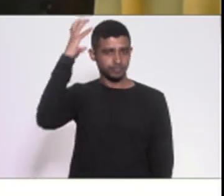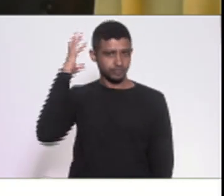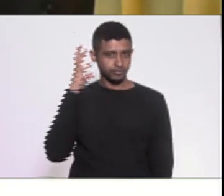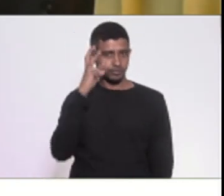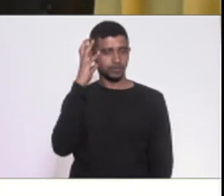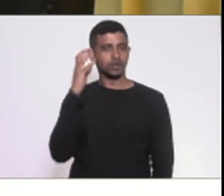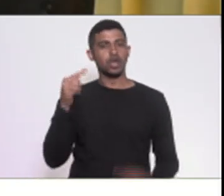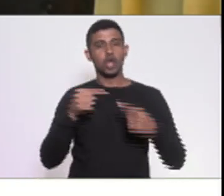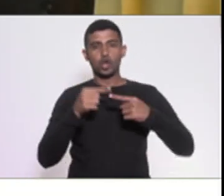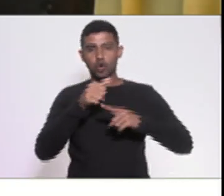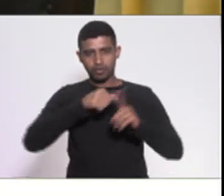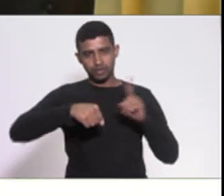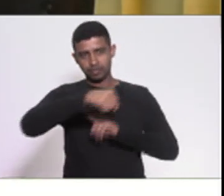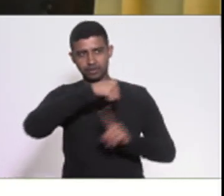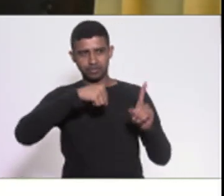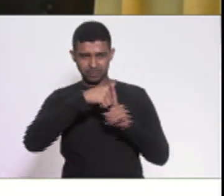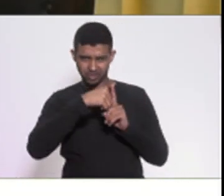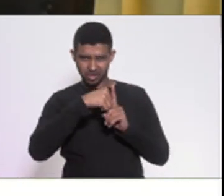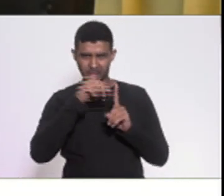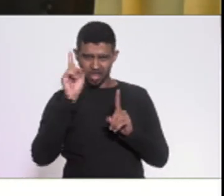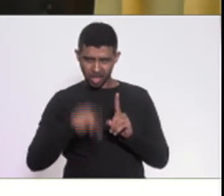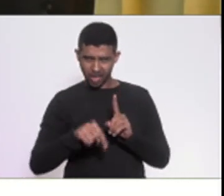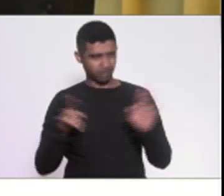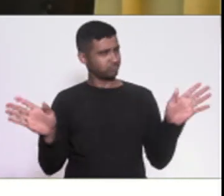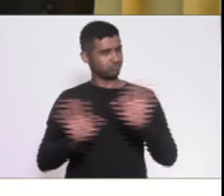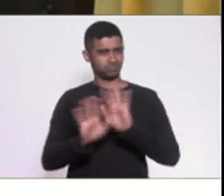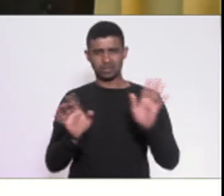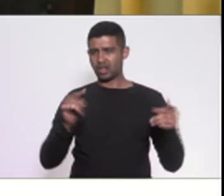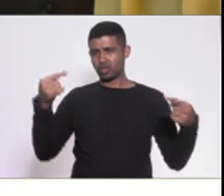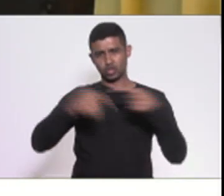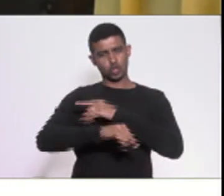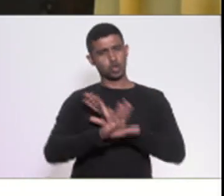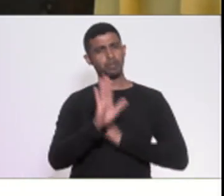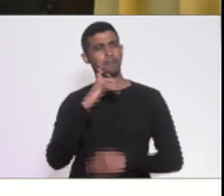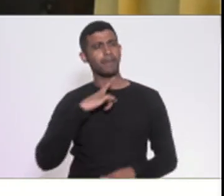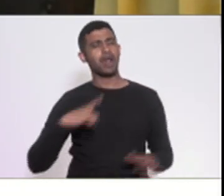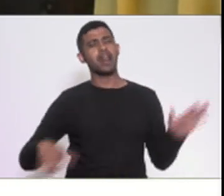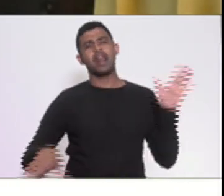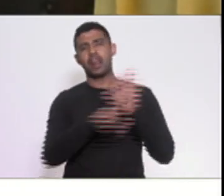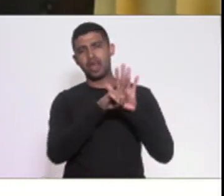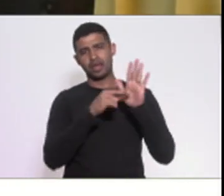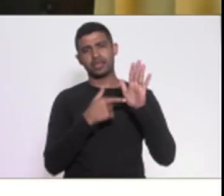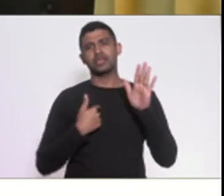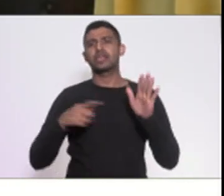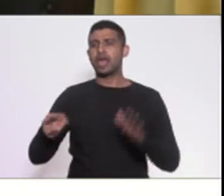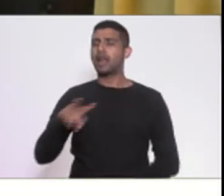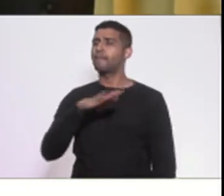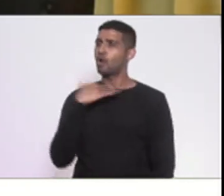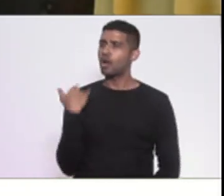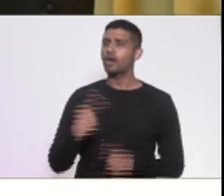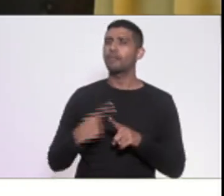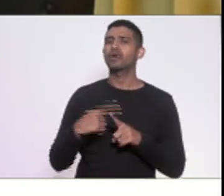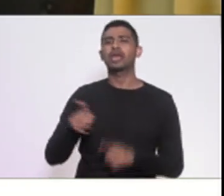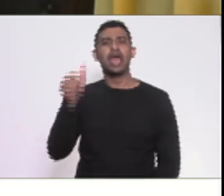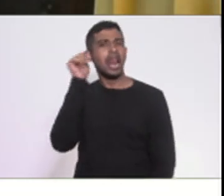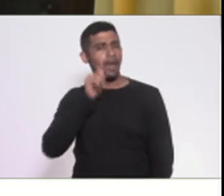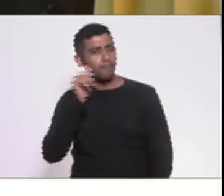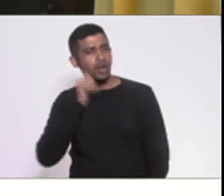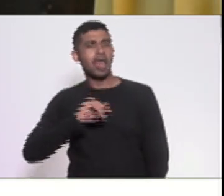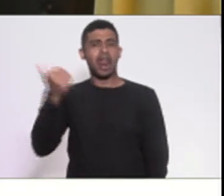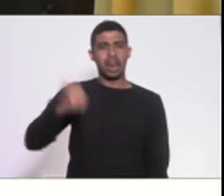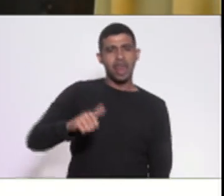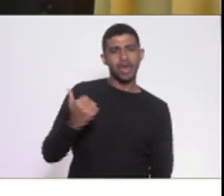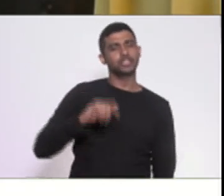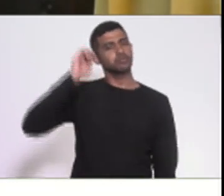de feminicídio? Não foi, não é considerado pela lei, mas eu gosto de ressaltar porque ela foi morta por ser mulher, por ser negra, por ser lésbica,